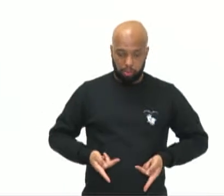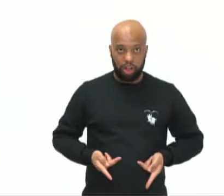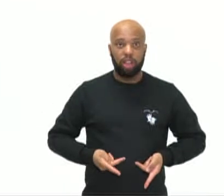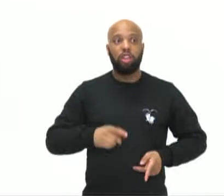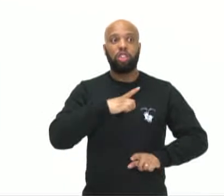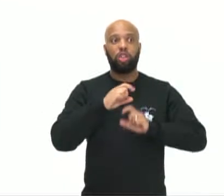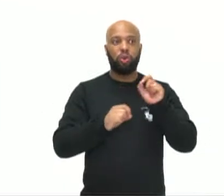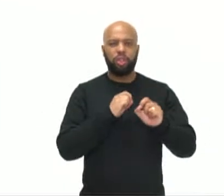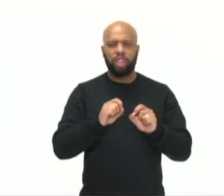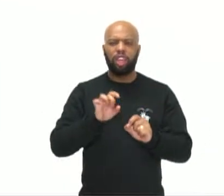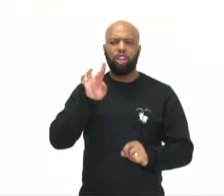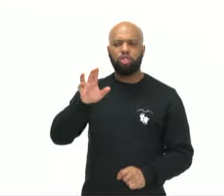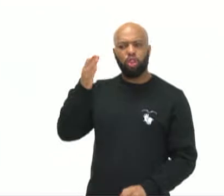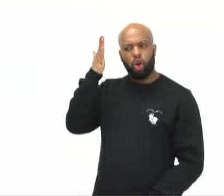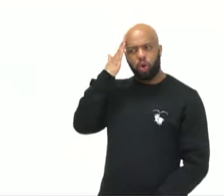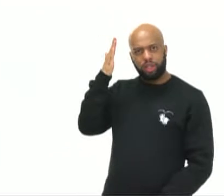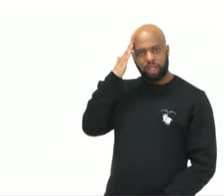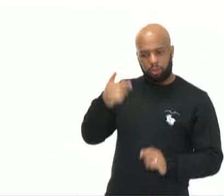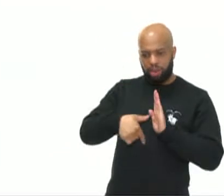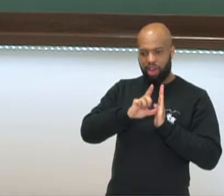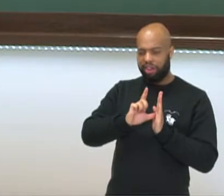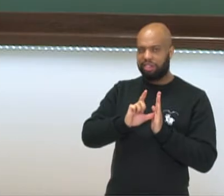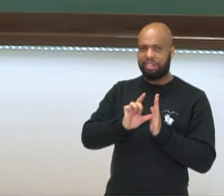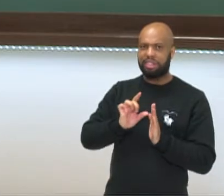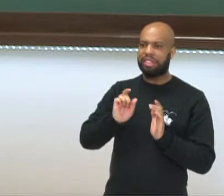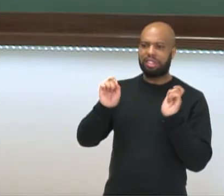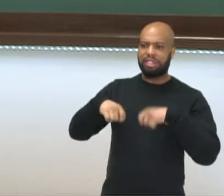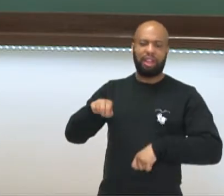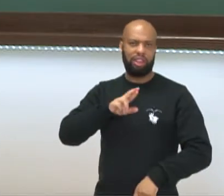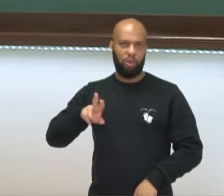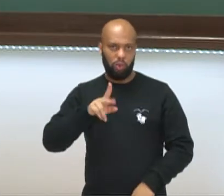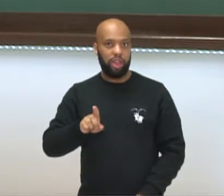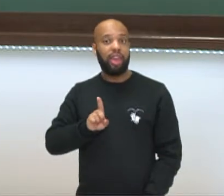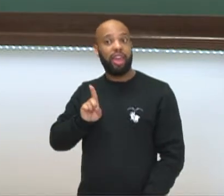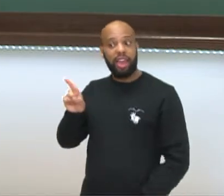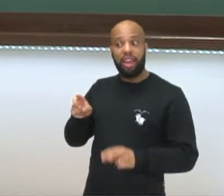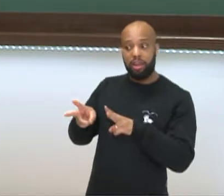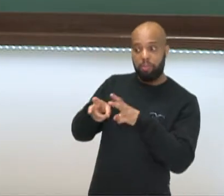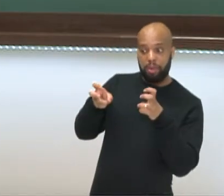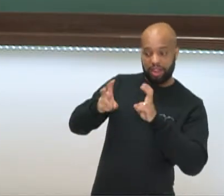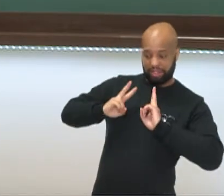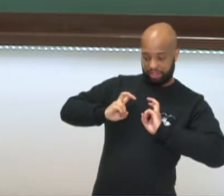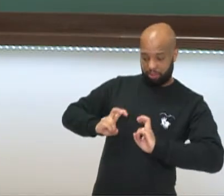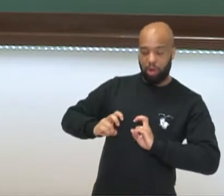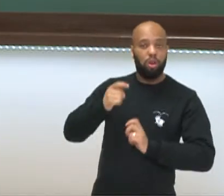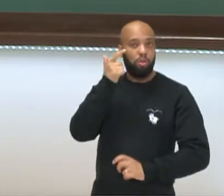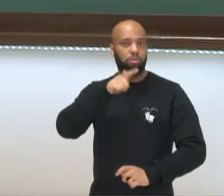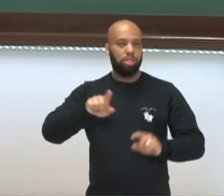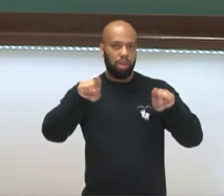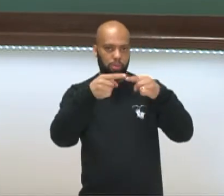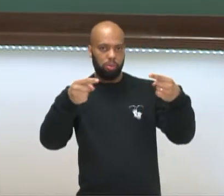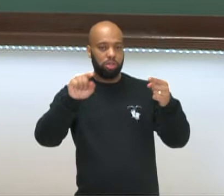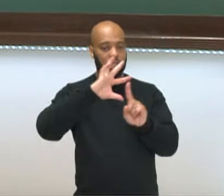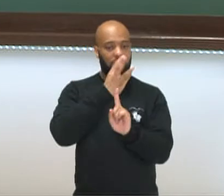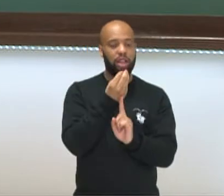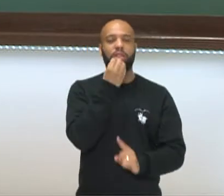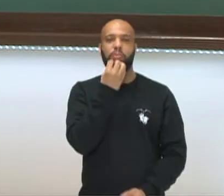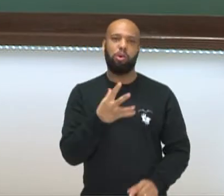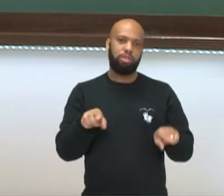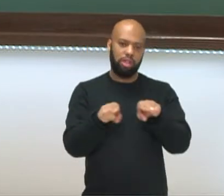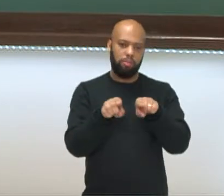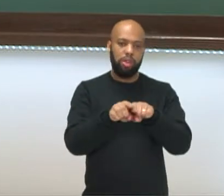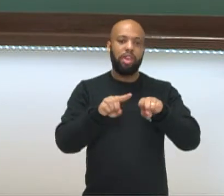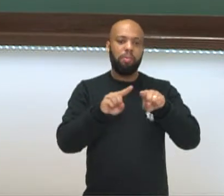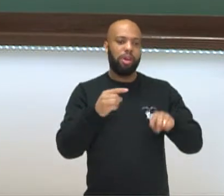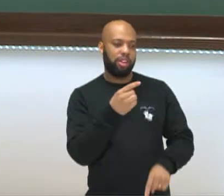parciais e insuficientes. Então, ele percebeu que ele tinha aptidão para a música e as artes e não tinha